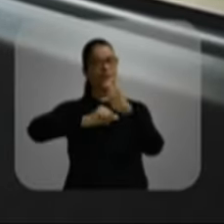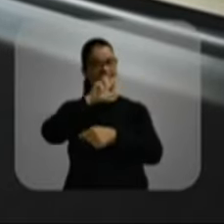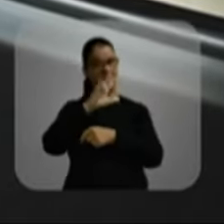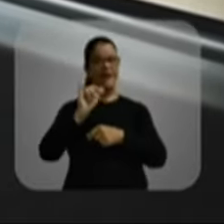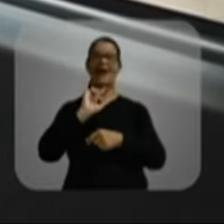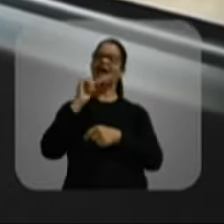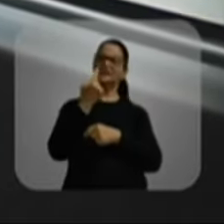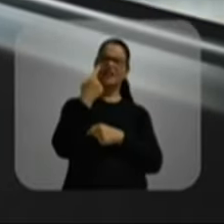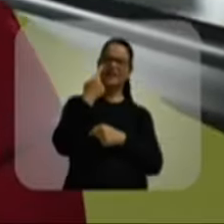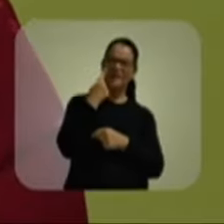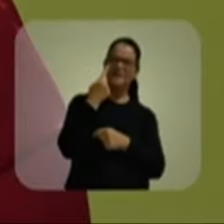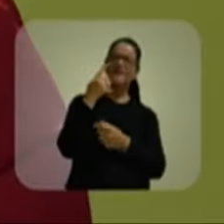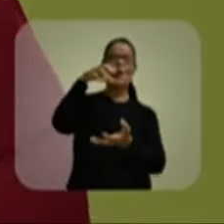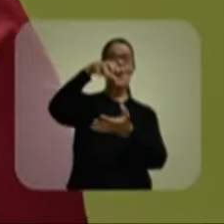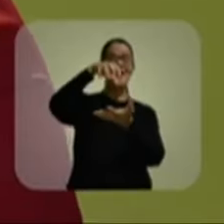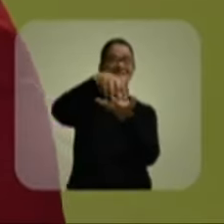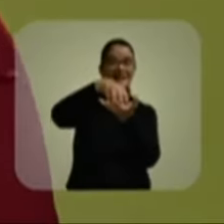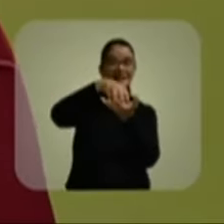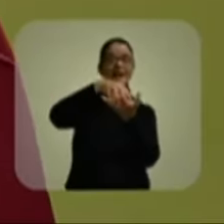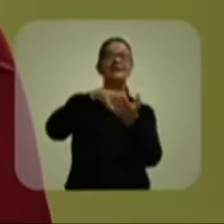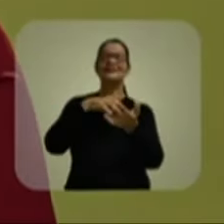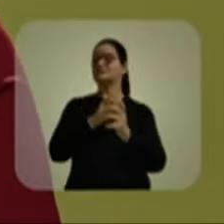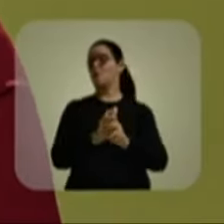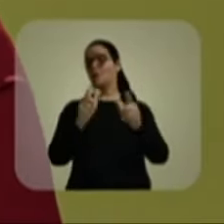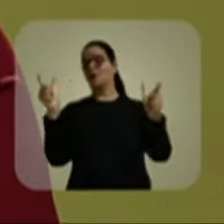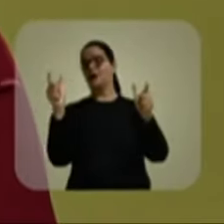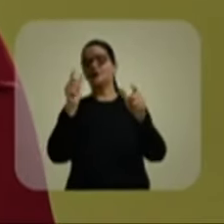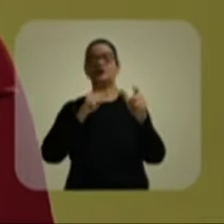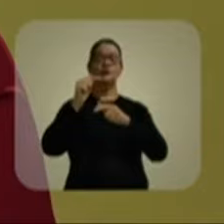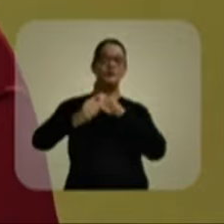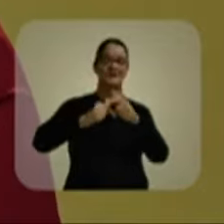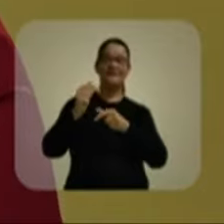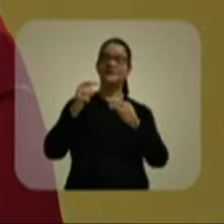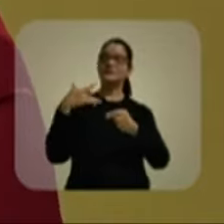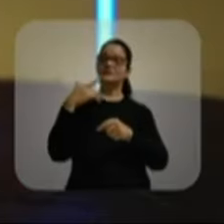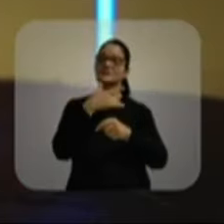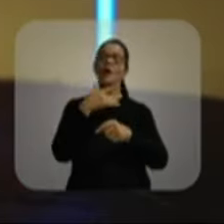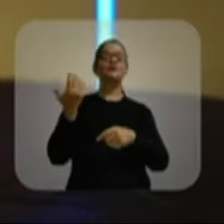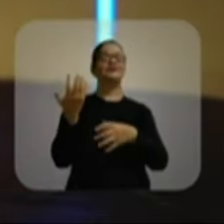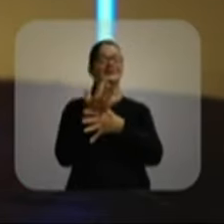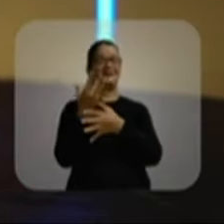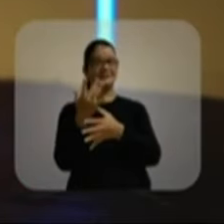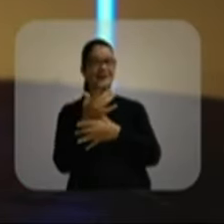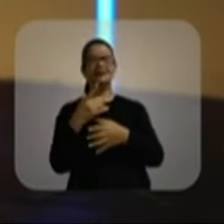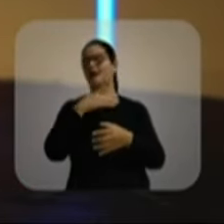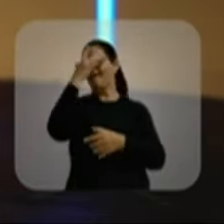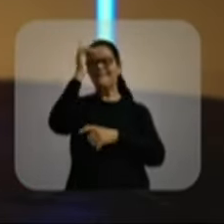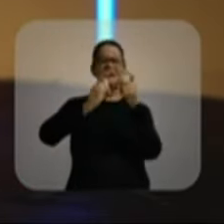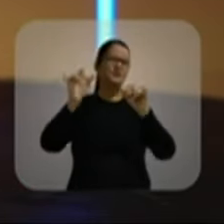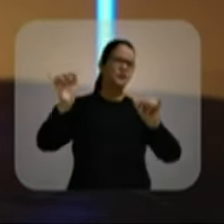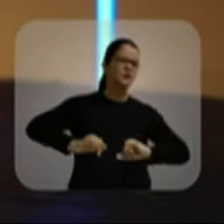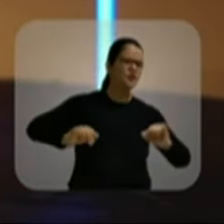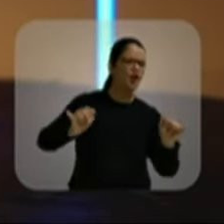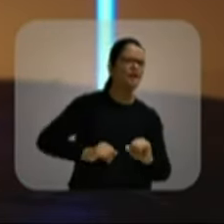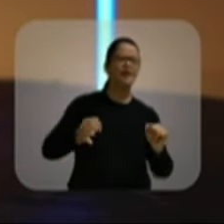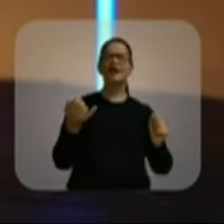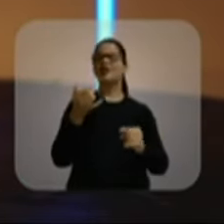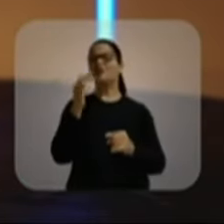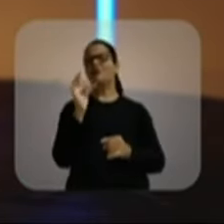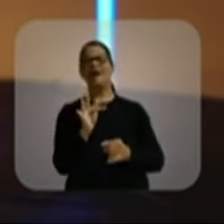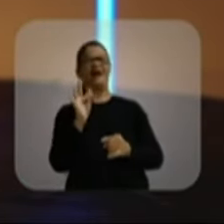mudar. A gente vê uma centralização muito grande dos serviços de saúde na região metropolitana. As pessoas sofrendo